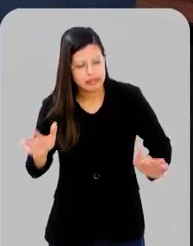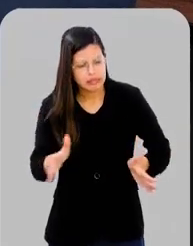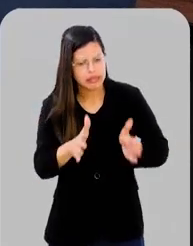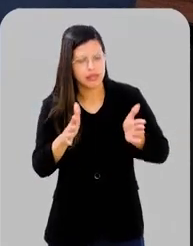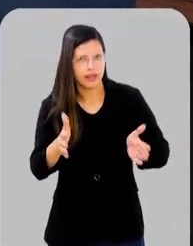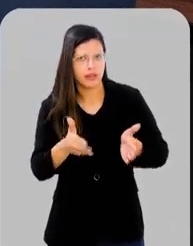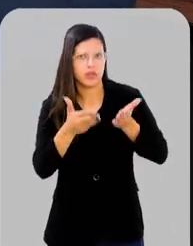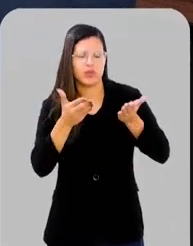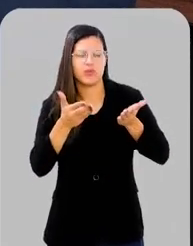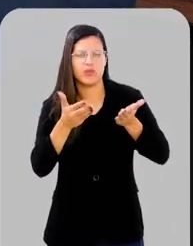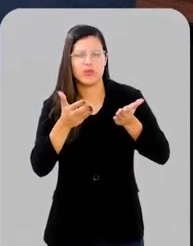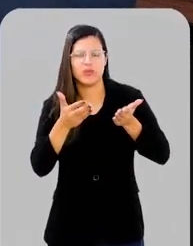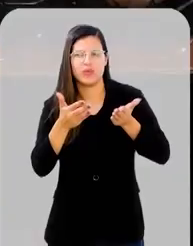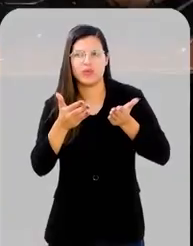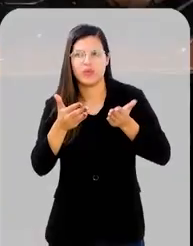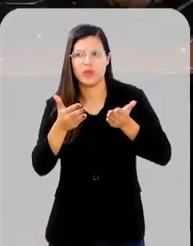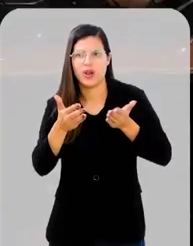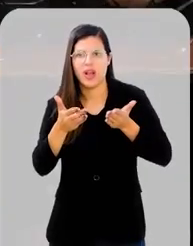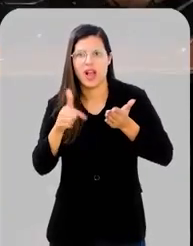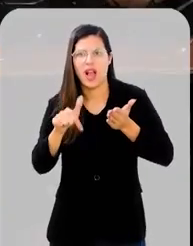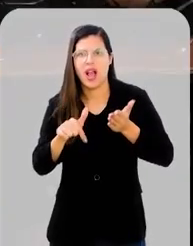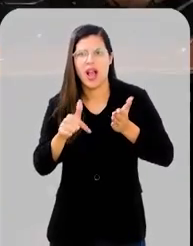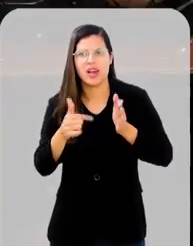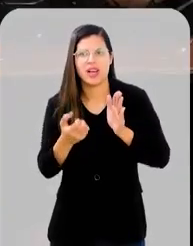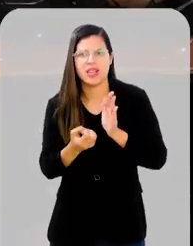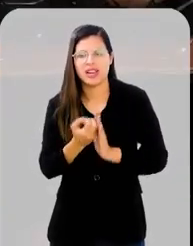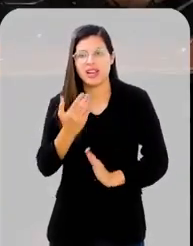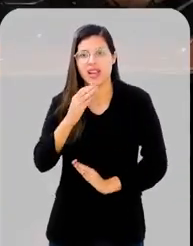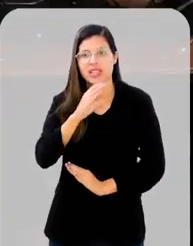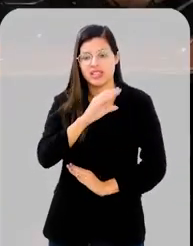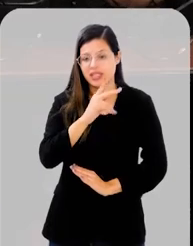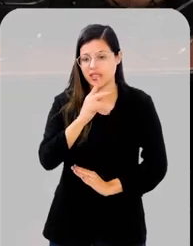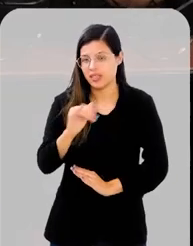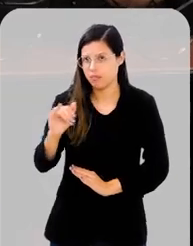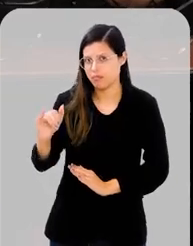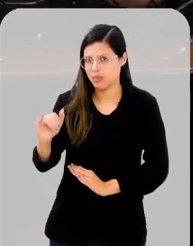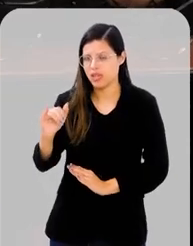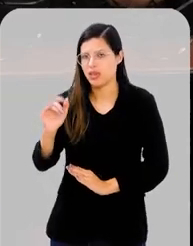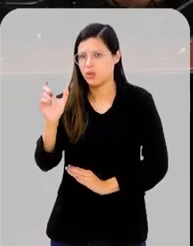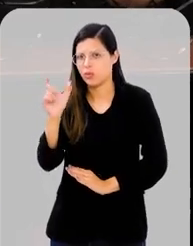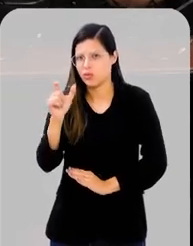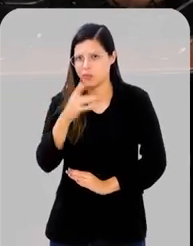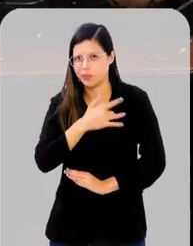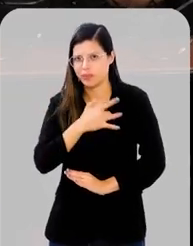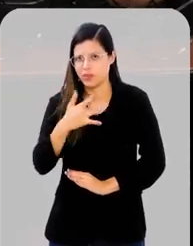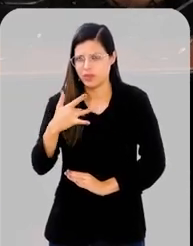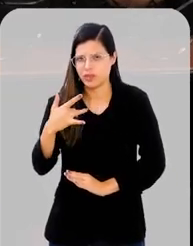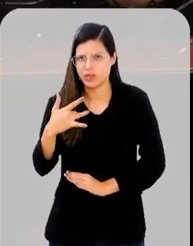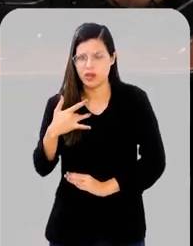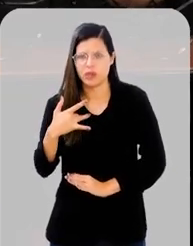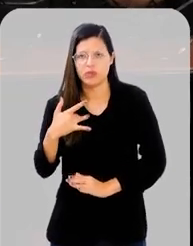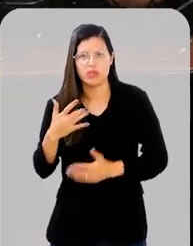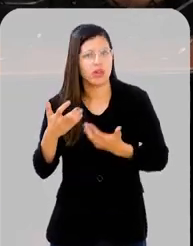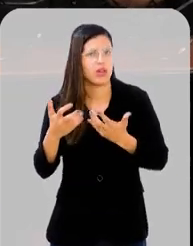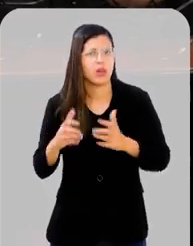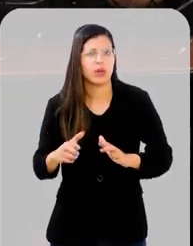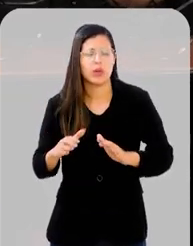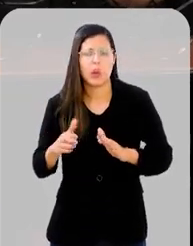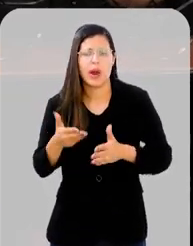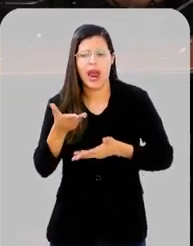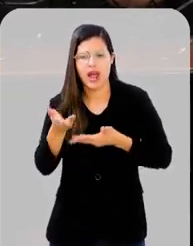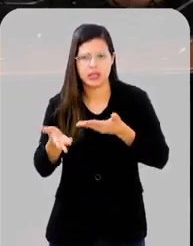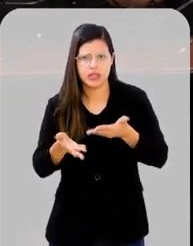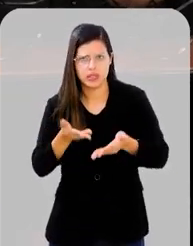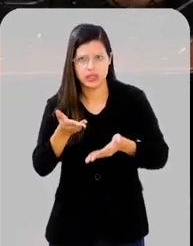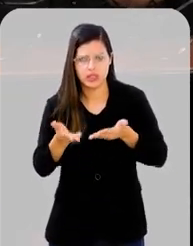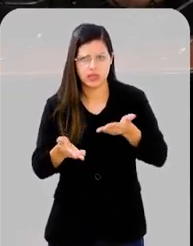impulsionou a isso a essa CPI dos planos de saúde que não querem atend